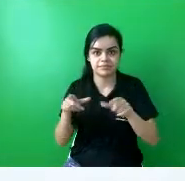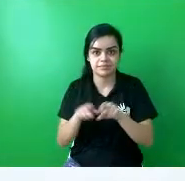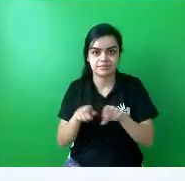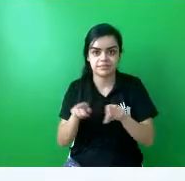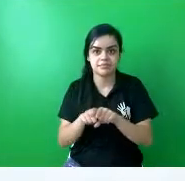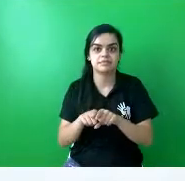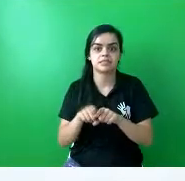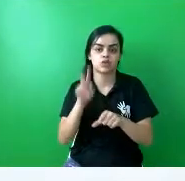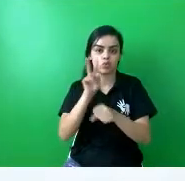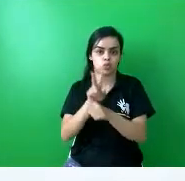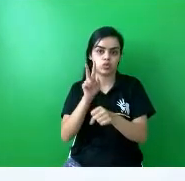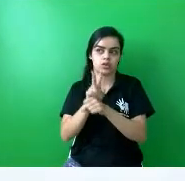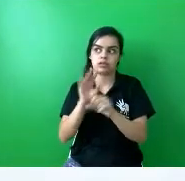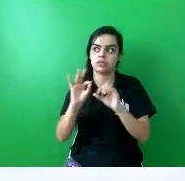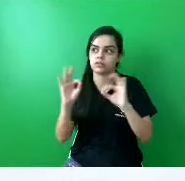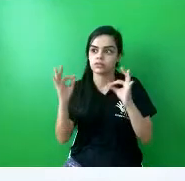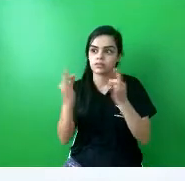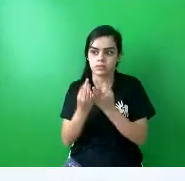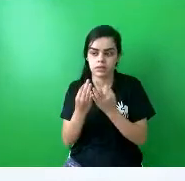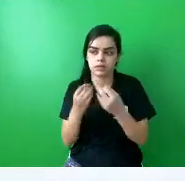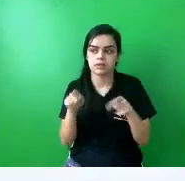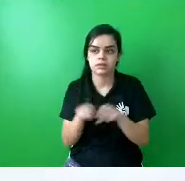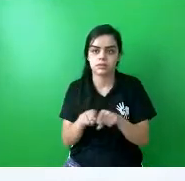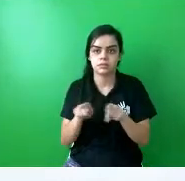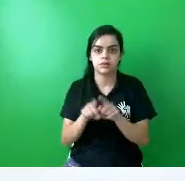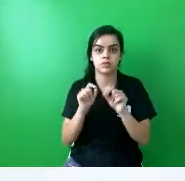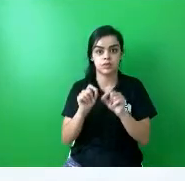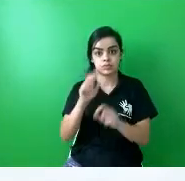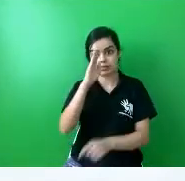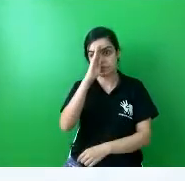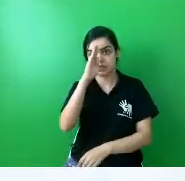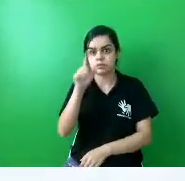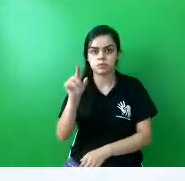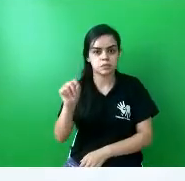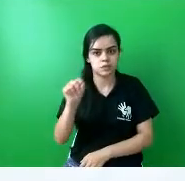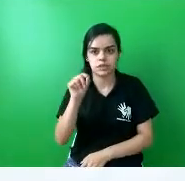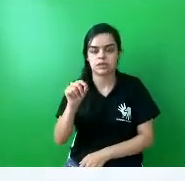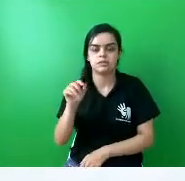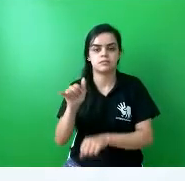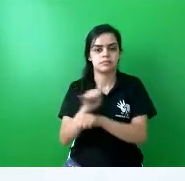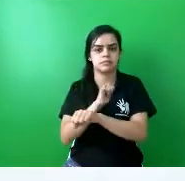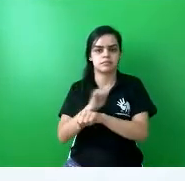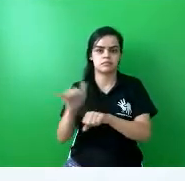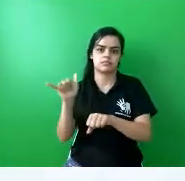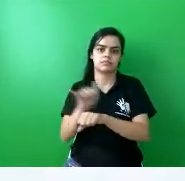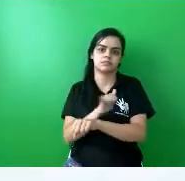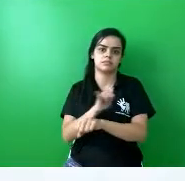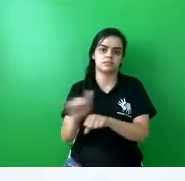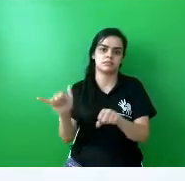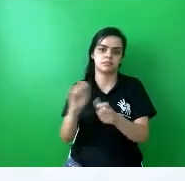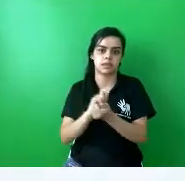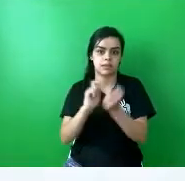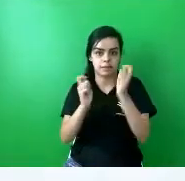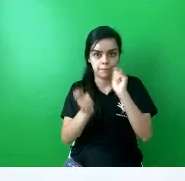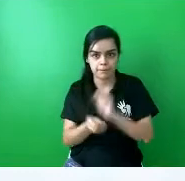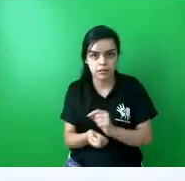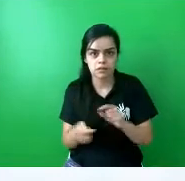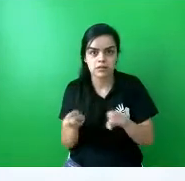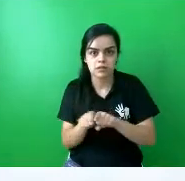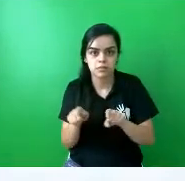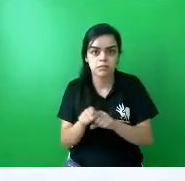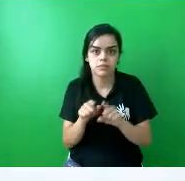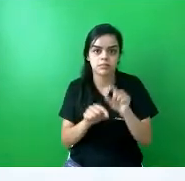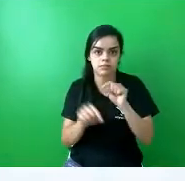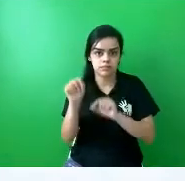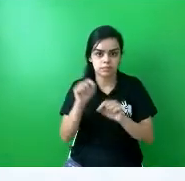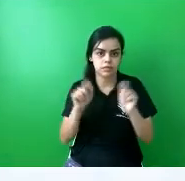estar protegendo a nossa família e principalmente aí estar buscando alternativas e se adaptando, se adequando